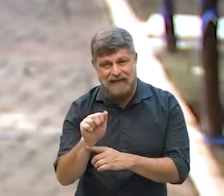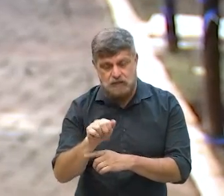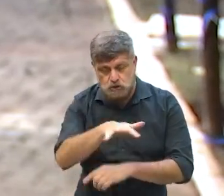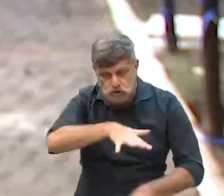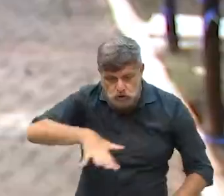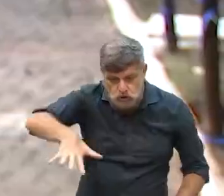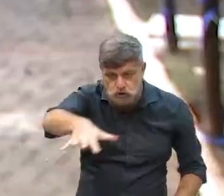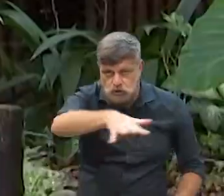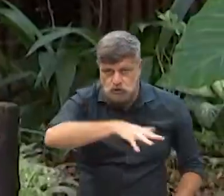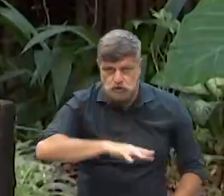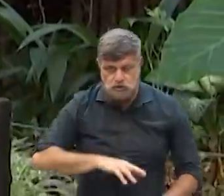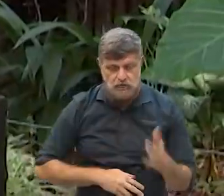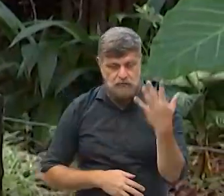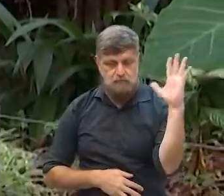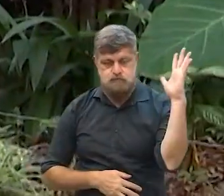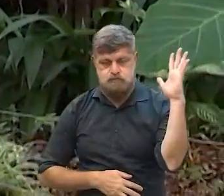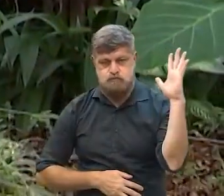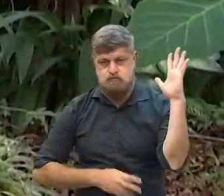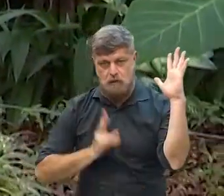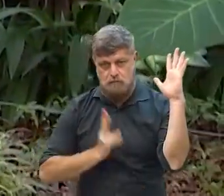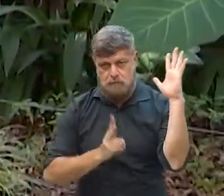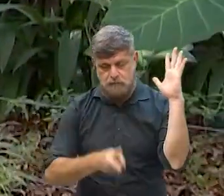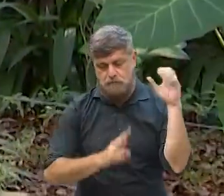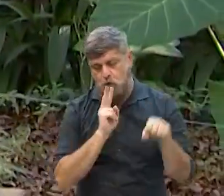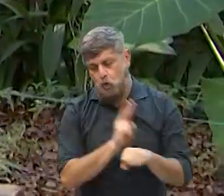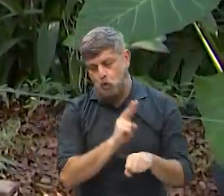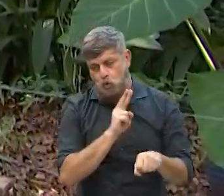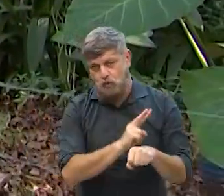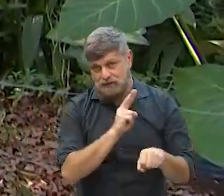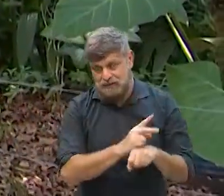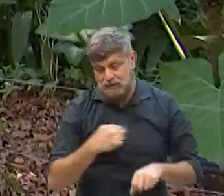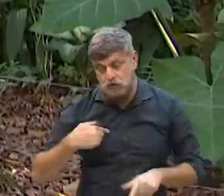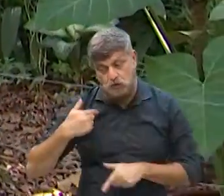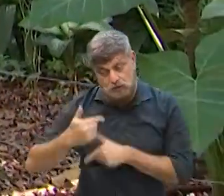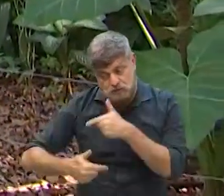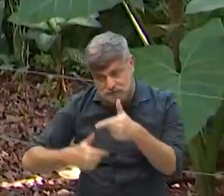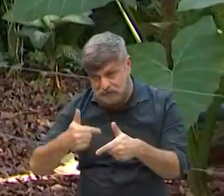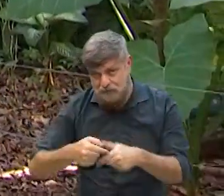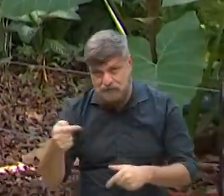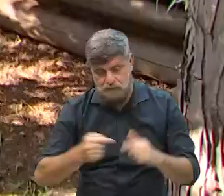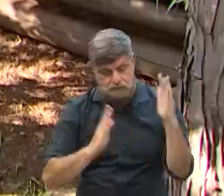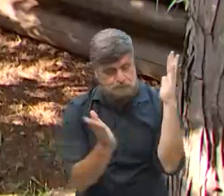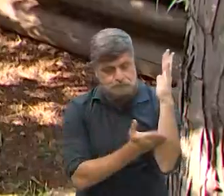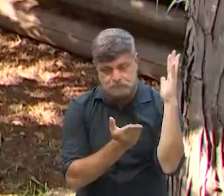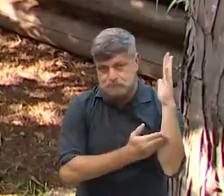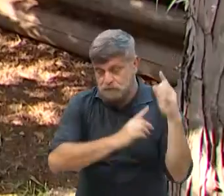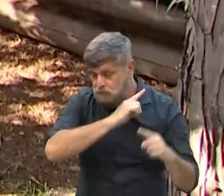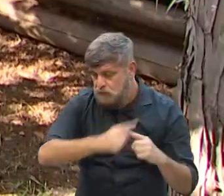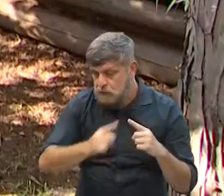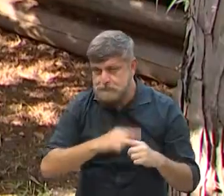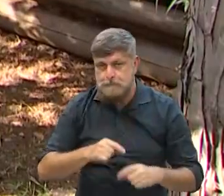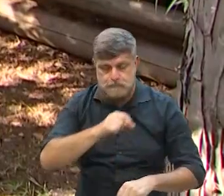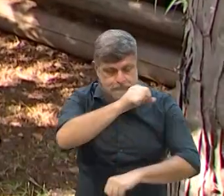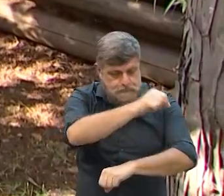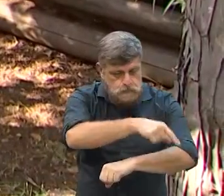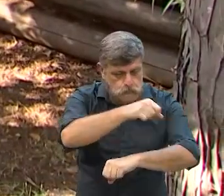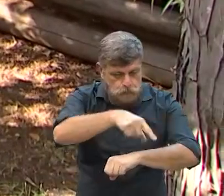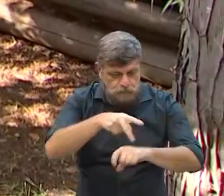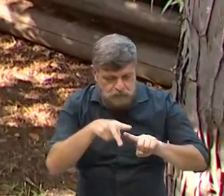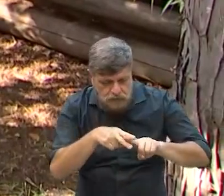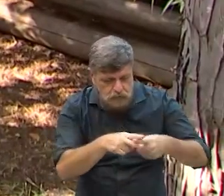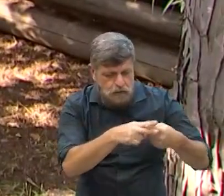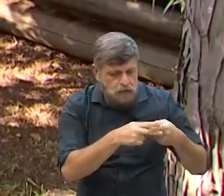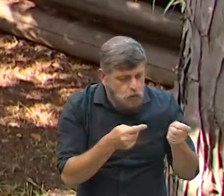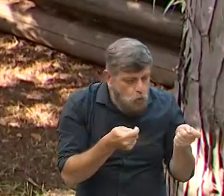né? Então, nós trabalhamos no sentido de preservar essas áreas, recompor e monitorar,